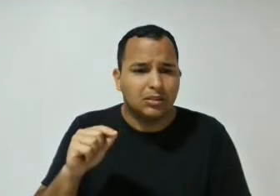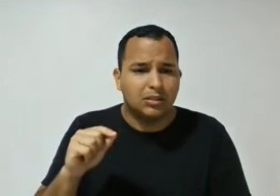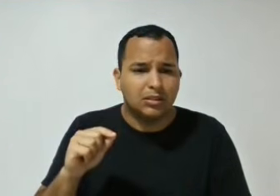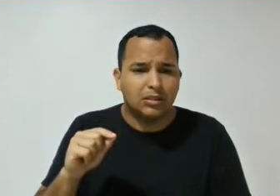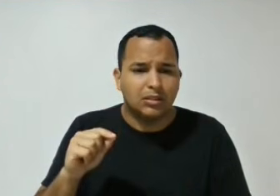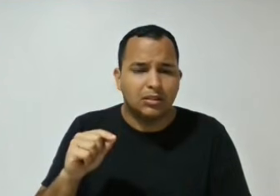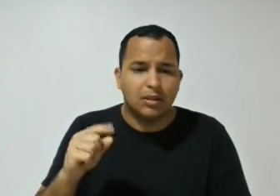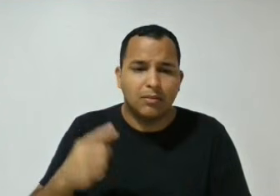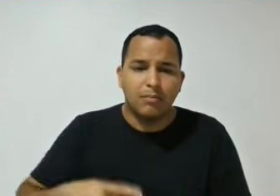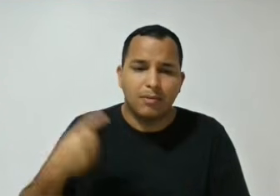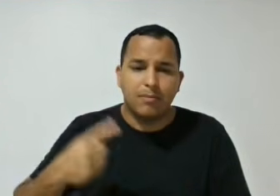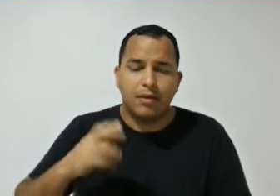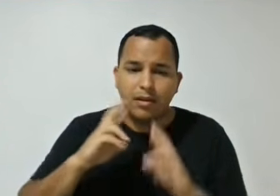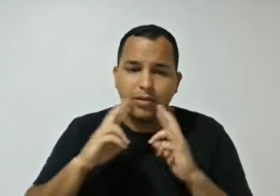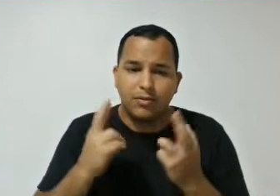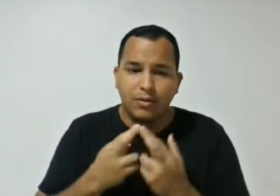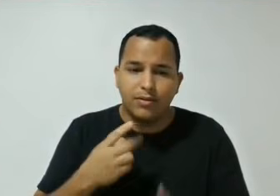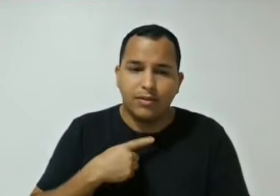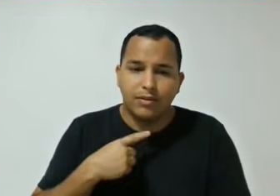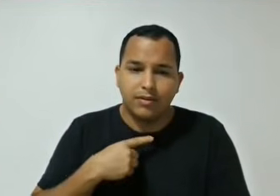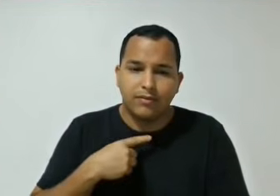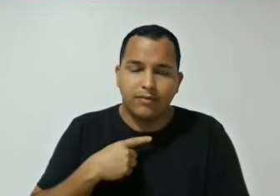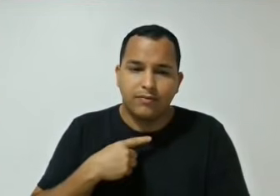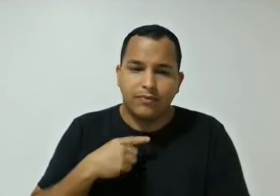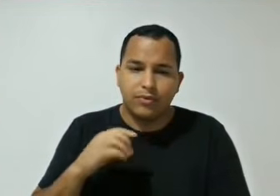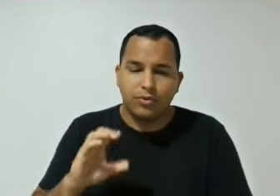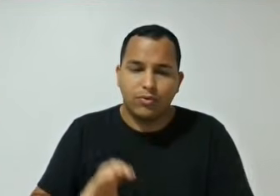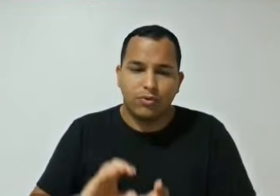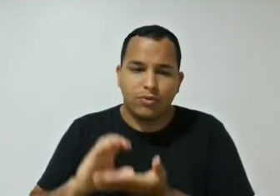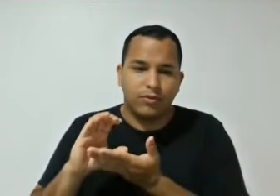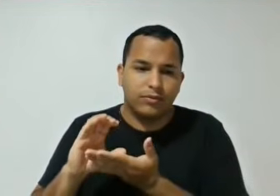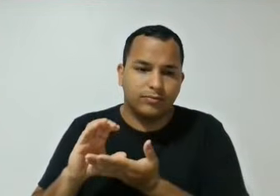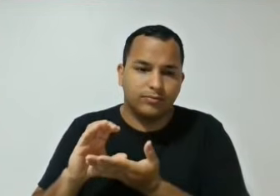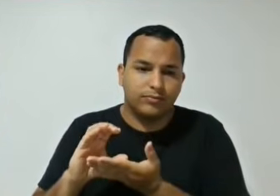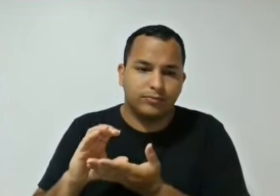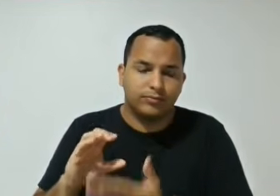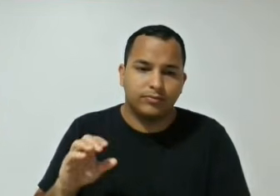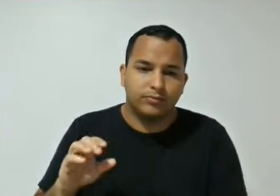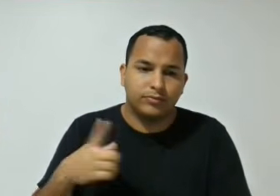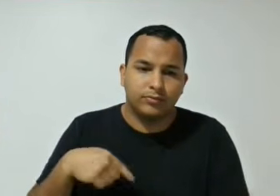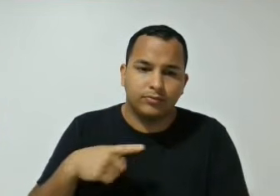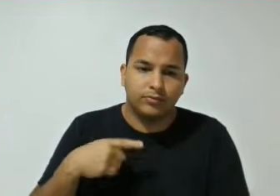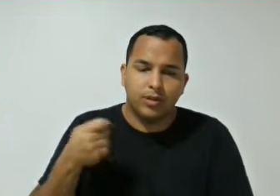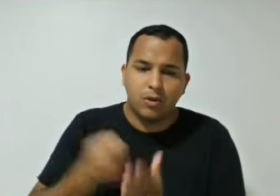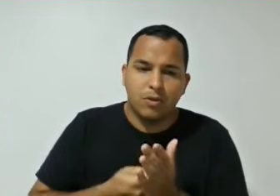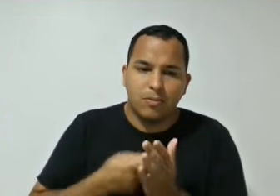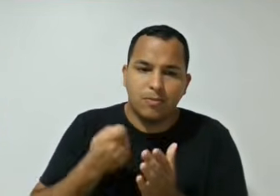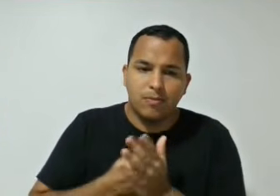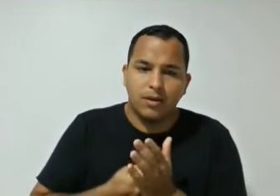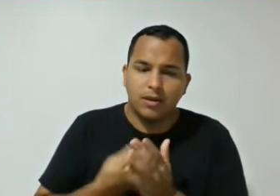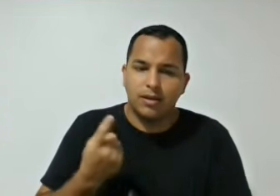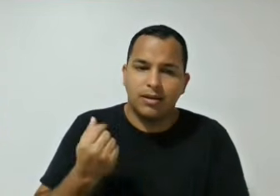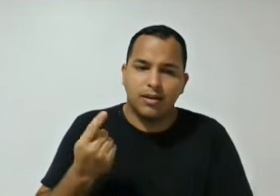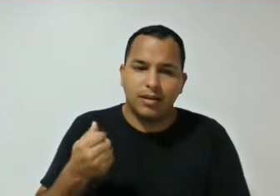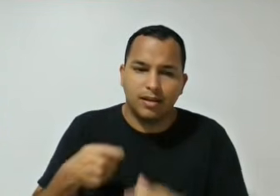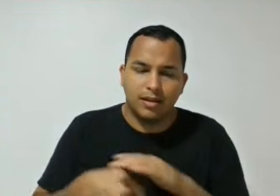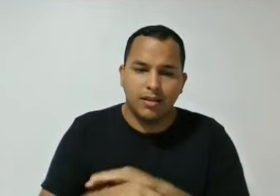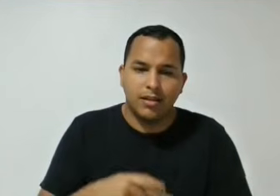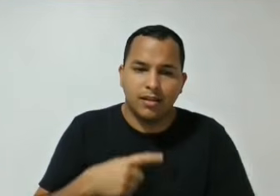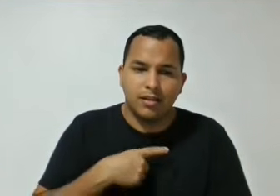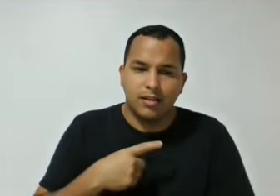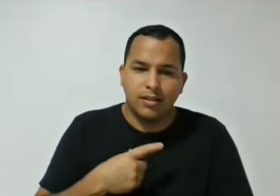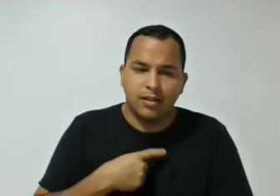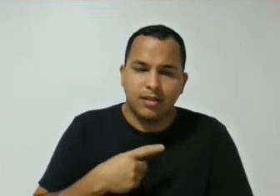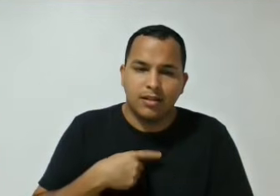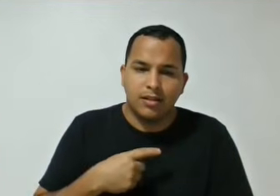reunião da eleição dos conselheiros, eu bati uma tecla, inclusive quebrei um pau. Se vocês não brigarem para ter uma verba de custeio, para que você